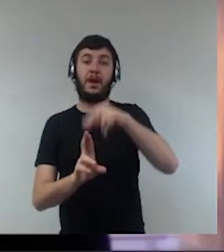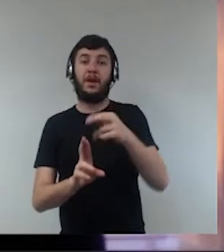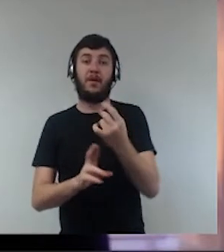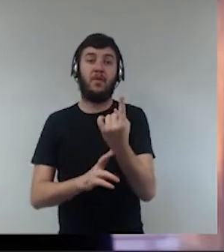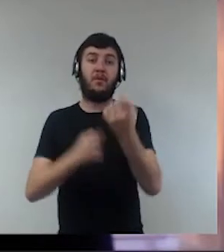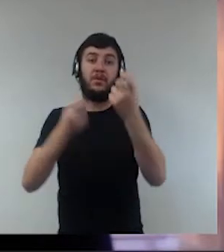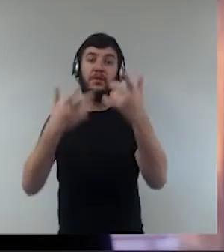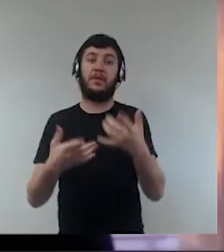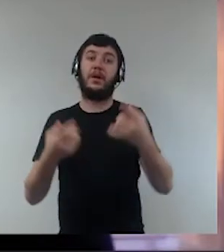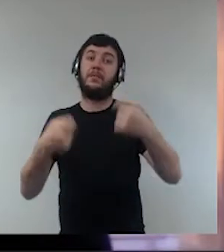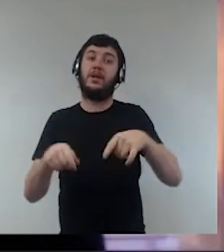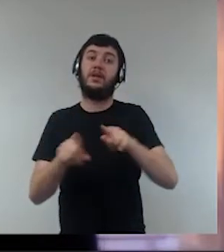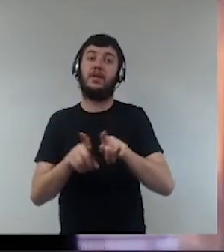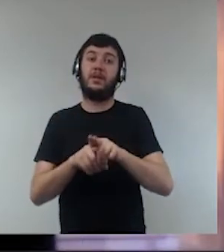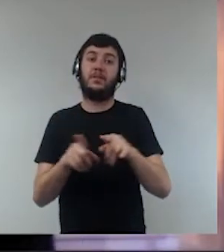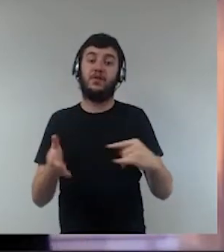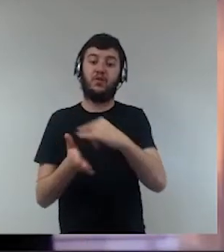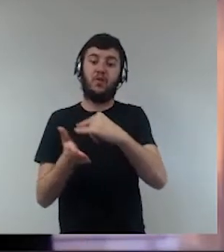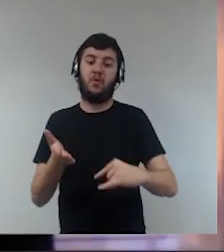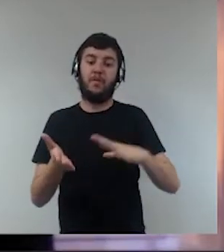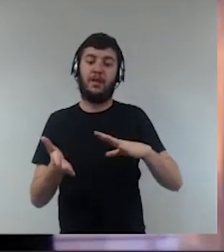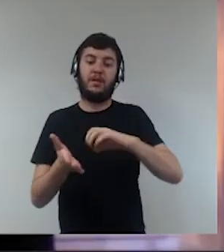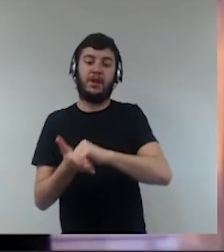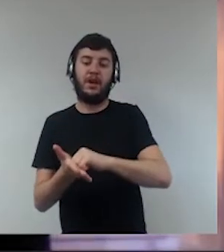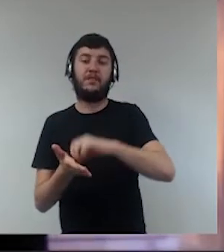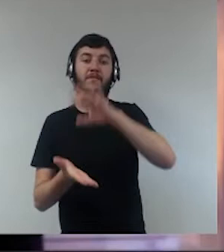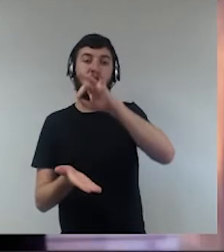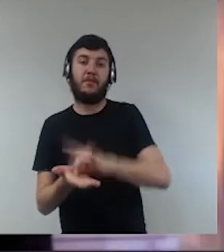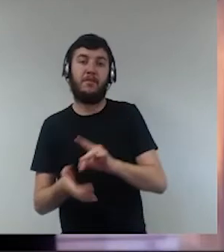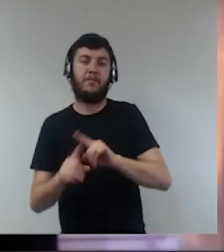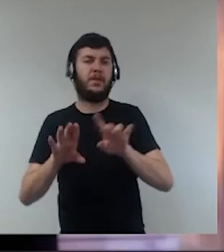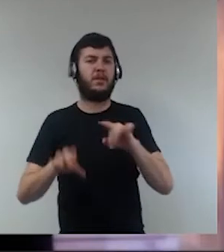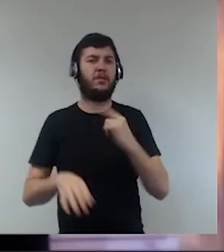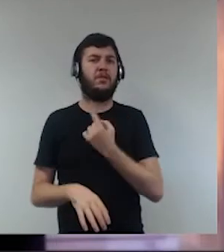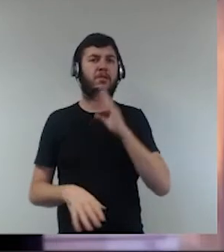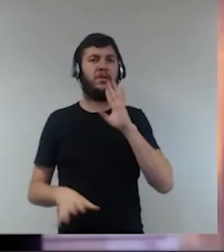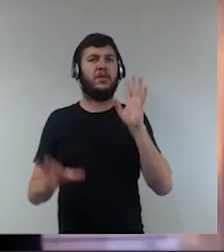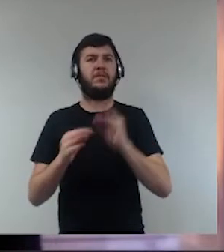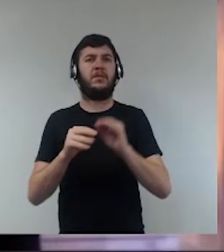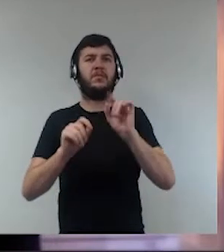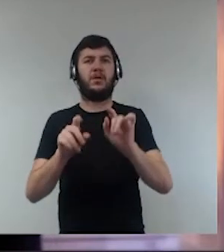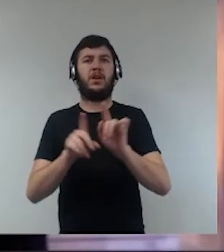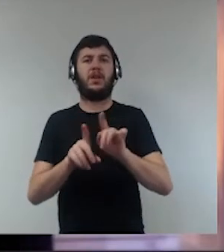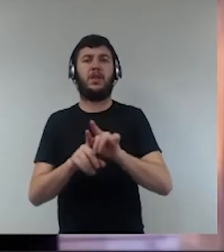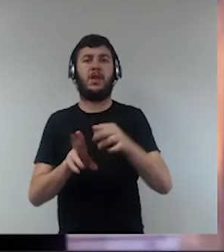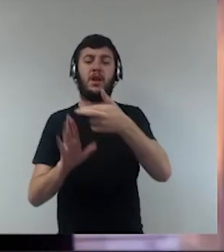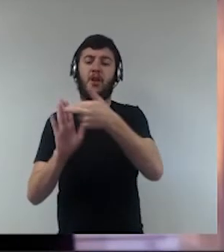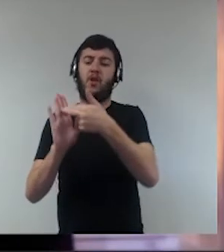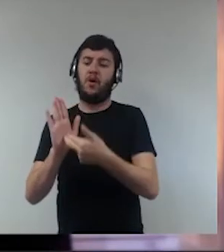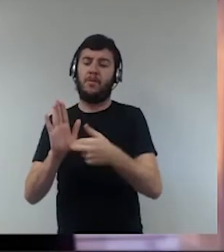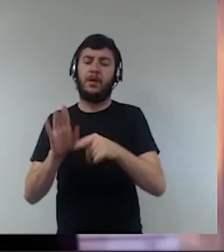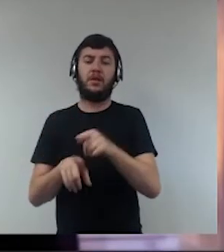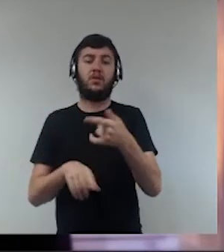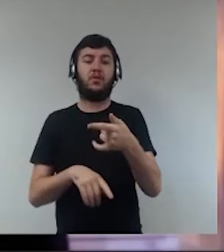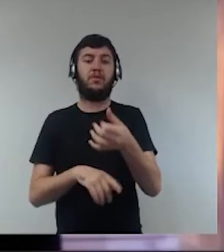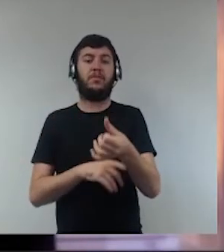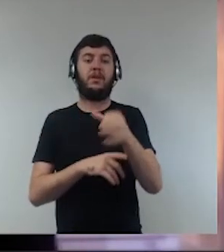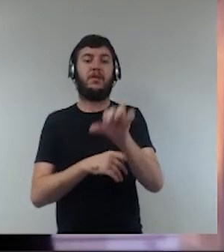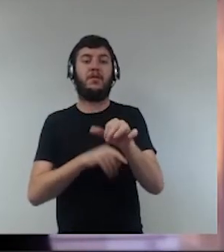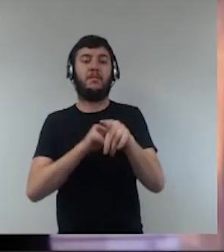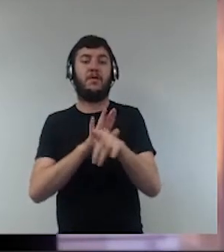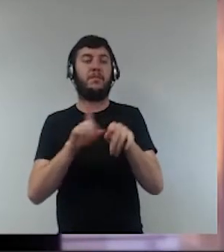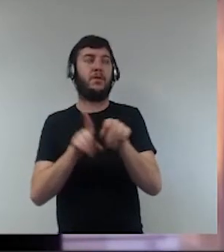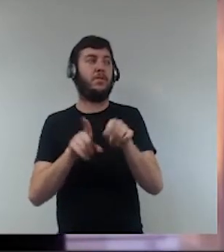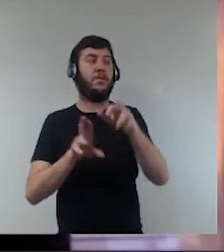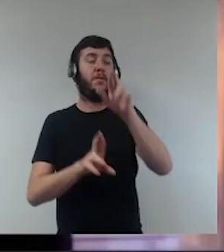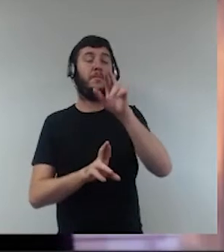por carta registrada, mas se nós conjugarmos essa norma do artigo 269, parágrafo 1º, com a norma do artigo 270,